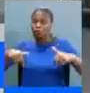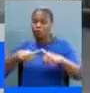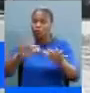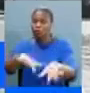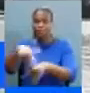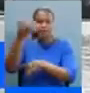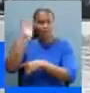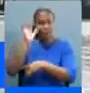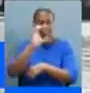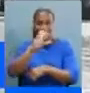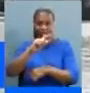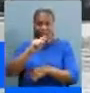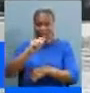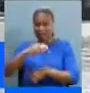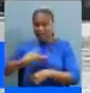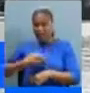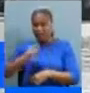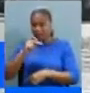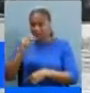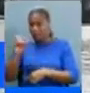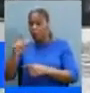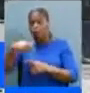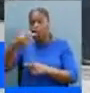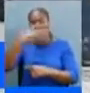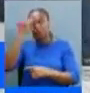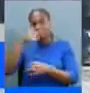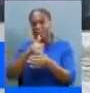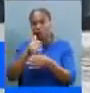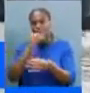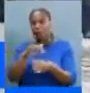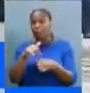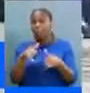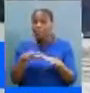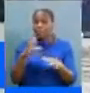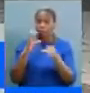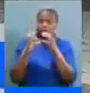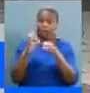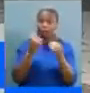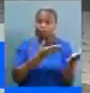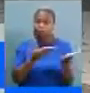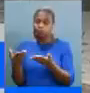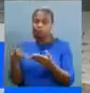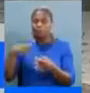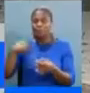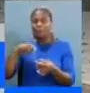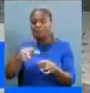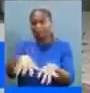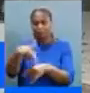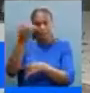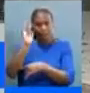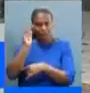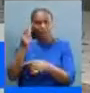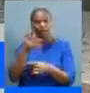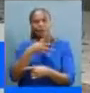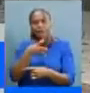do Parlamento da CDAO nos próximos dias, na Ilha do Sal, mas recebeu uma comunicação do presidente desse Parlamento